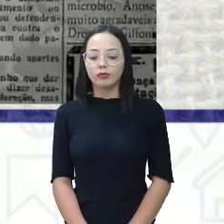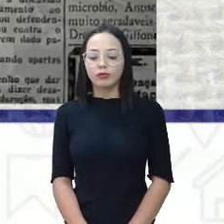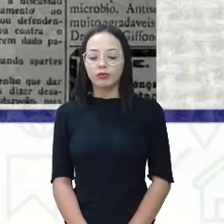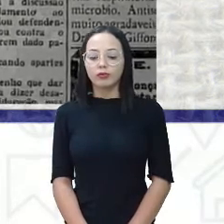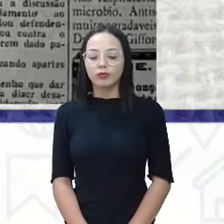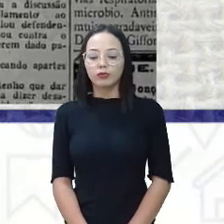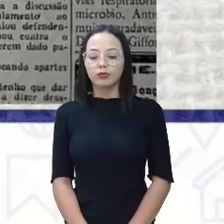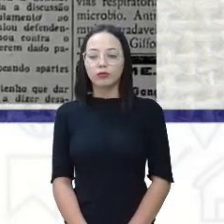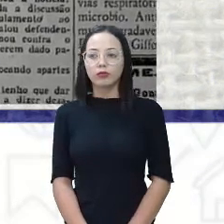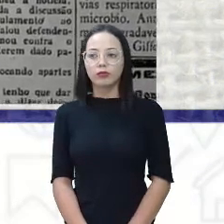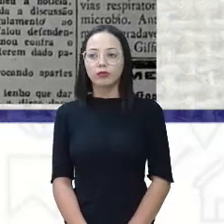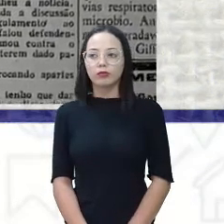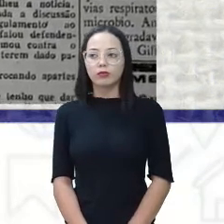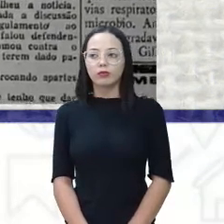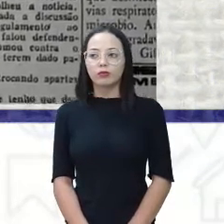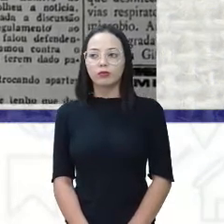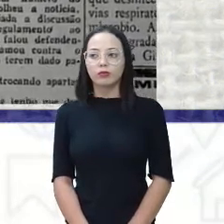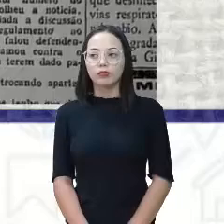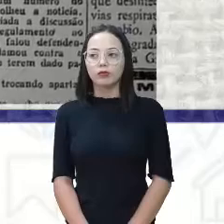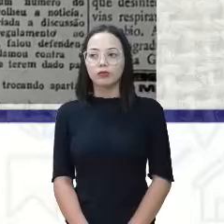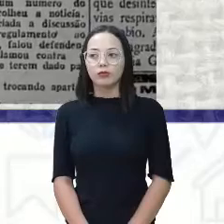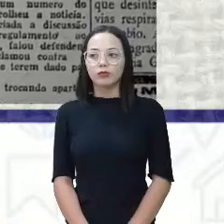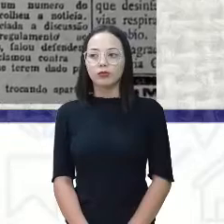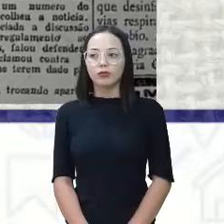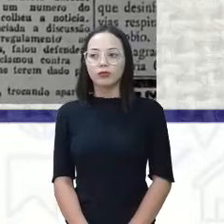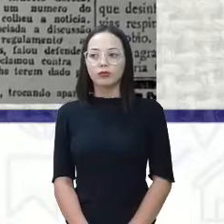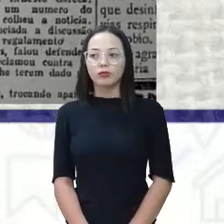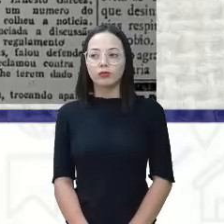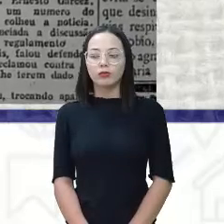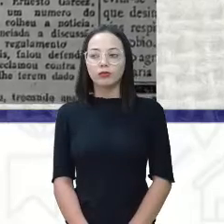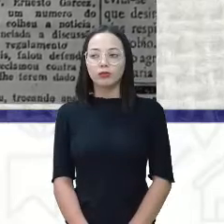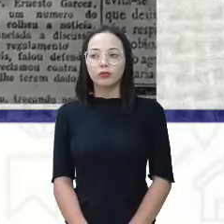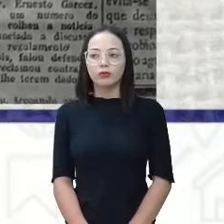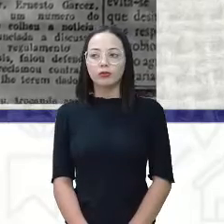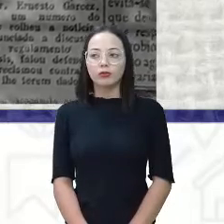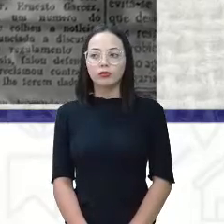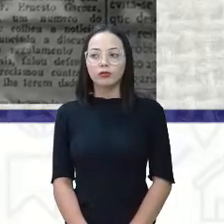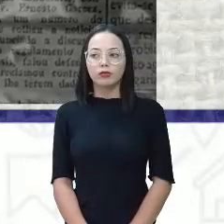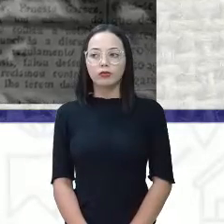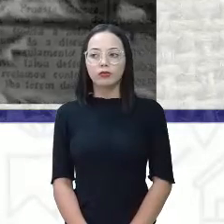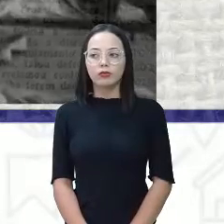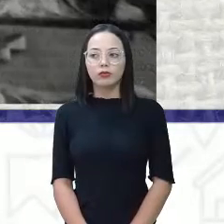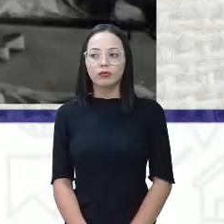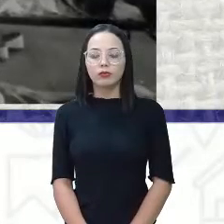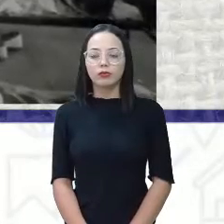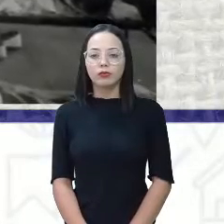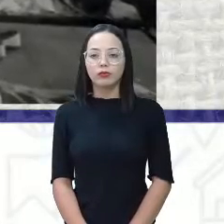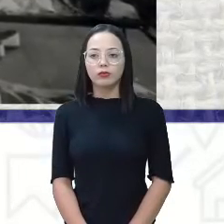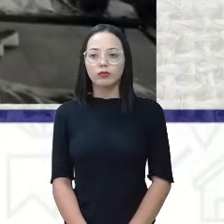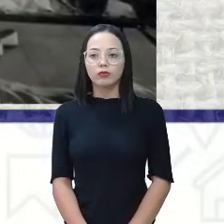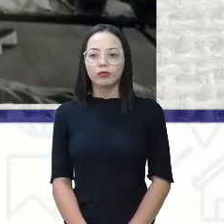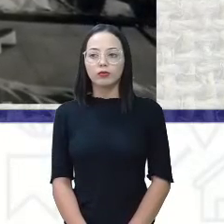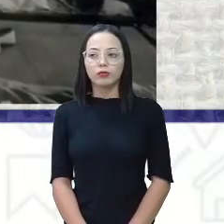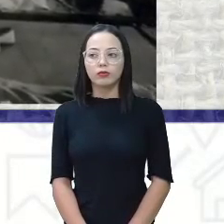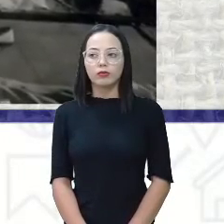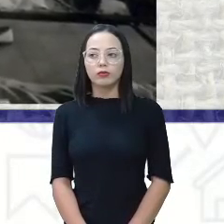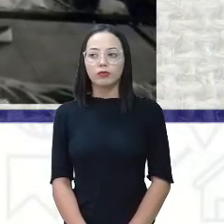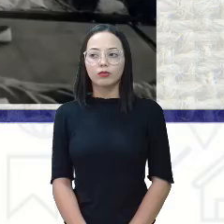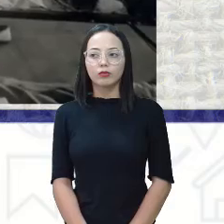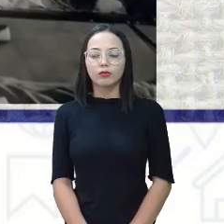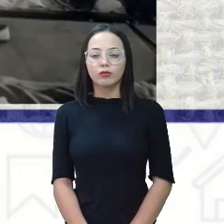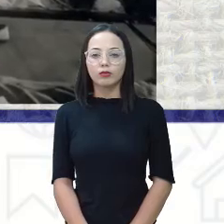jornais espanhóis. Ela ficou com o nome de gripe espanhola. Mas a gripe surgiu, na verdade, nos Estados Unidos. E dos Estados Unidos que ela foi levada para a